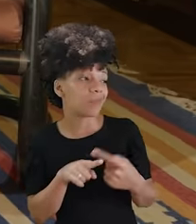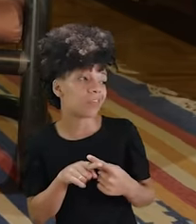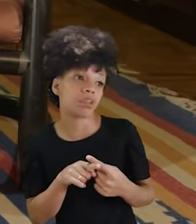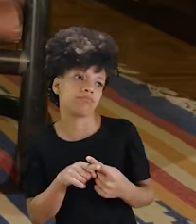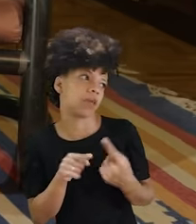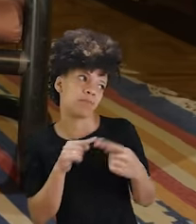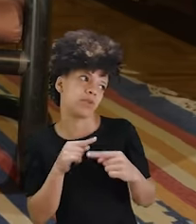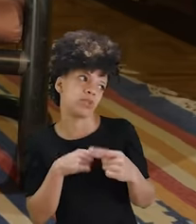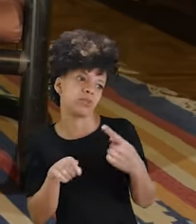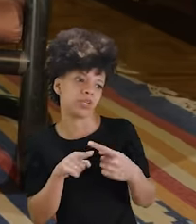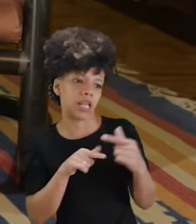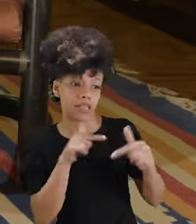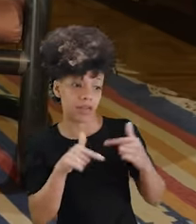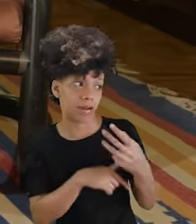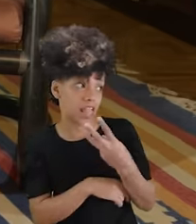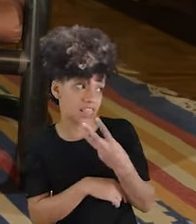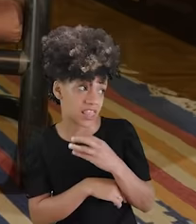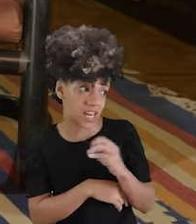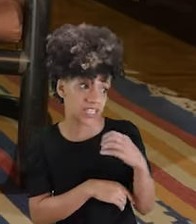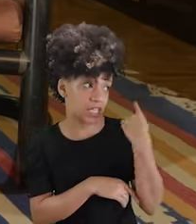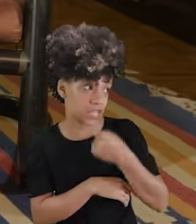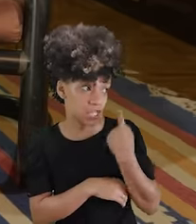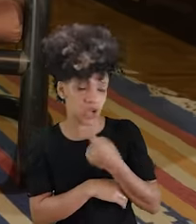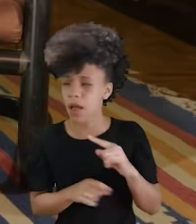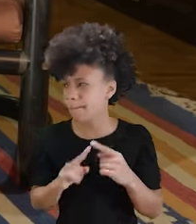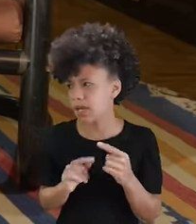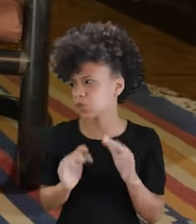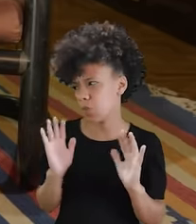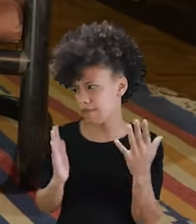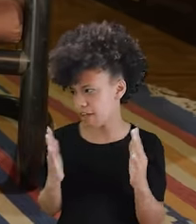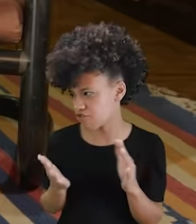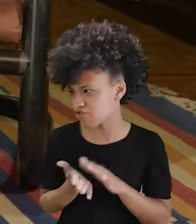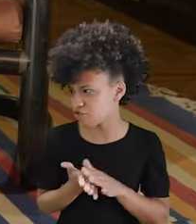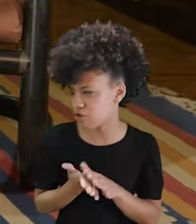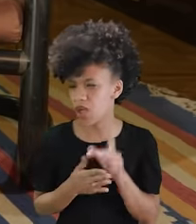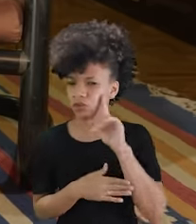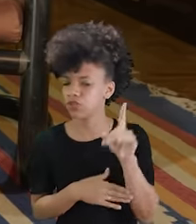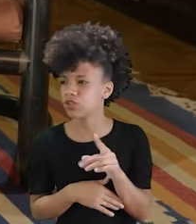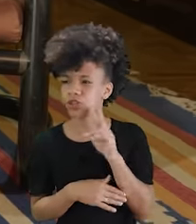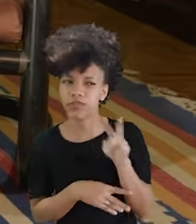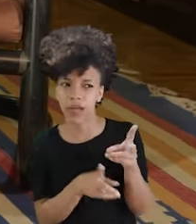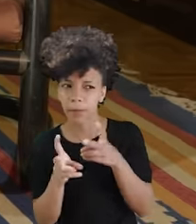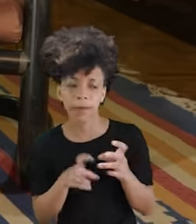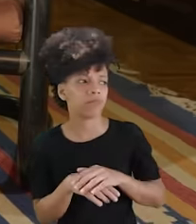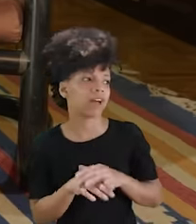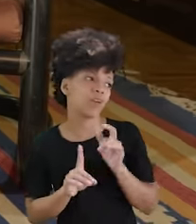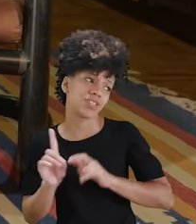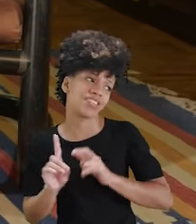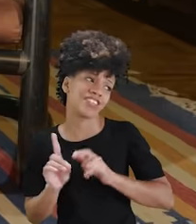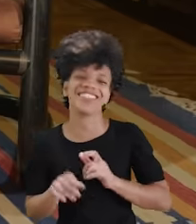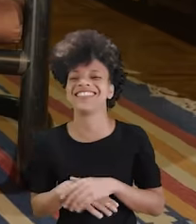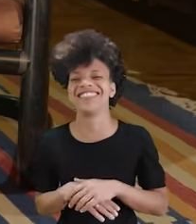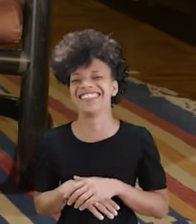mesmo porque não é permitido porque ali você trabalha 300 horas né hoje eu ligo na festinha você consegue perceber um dia a dia eu